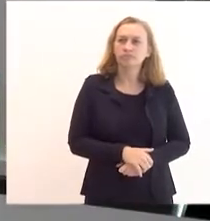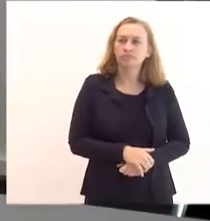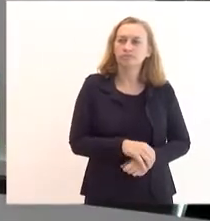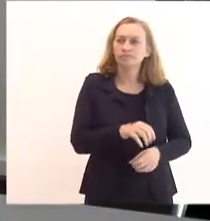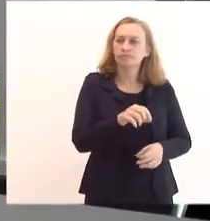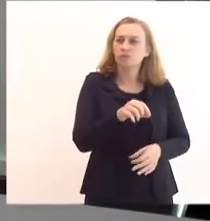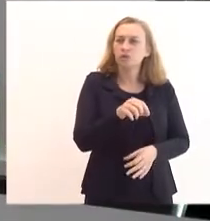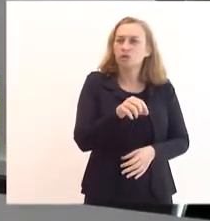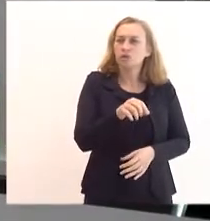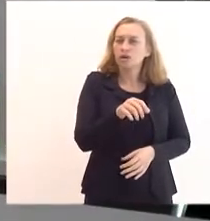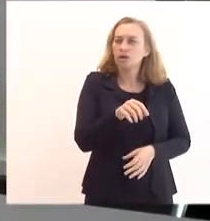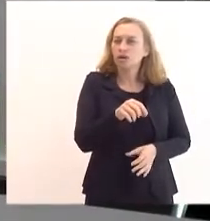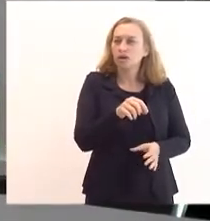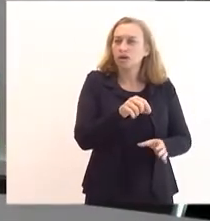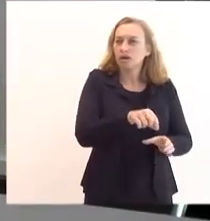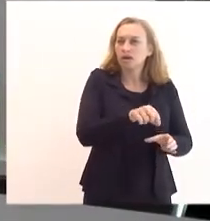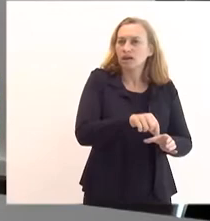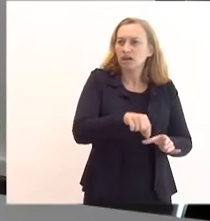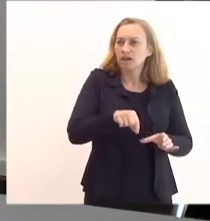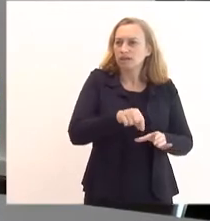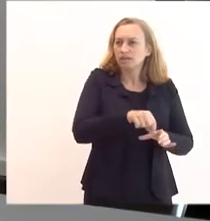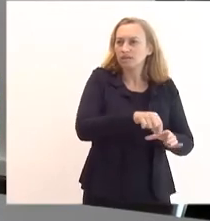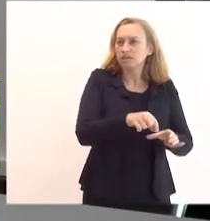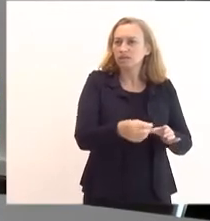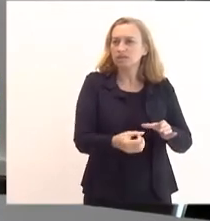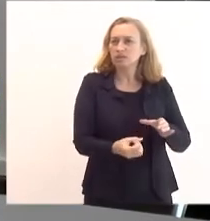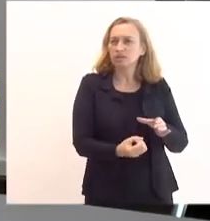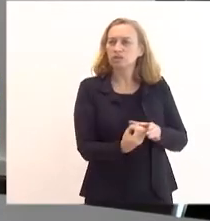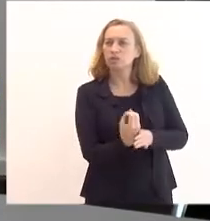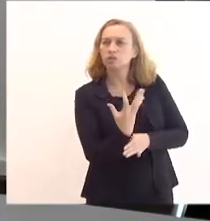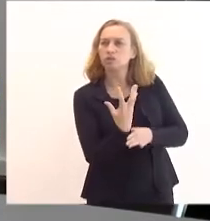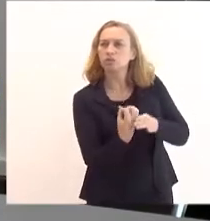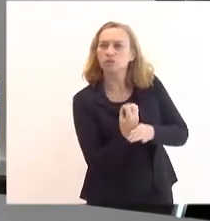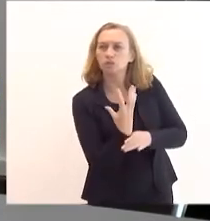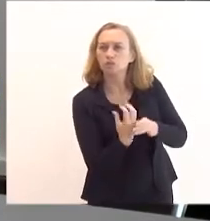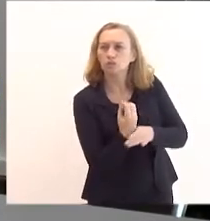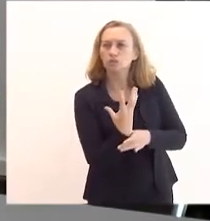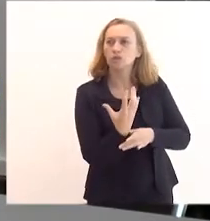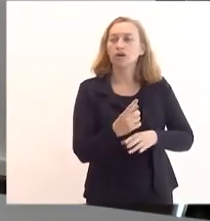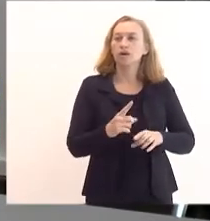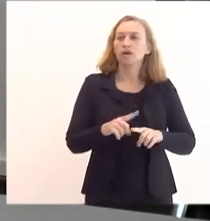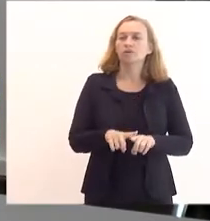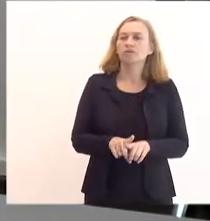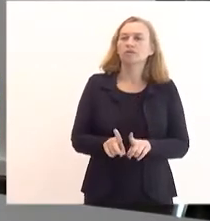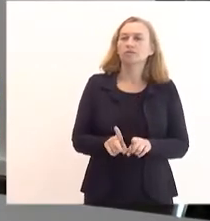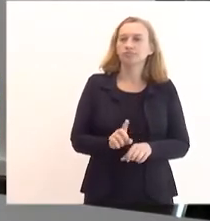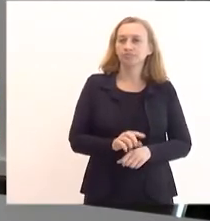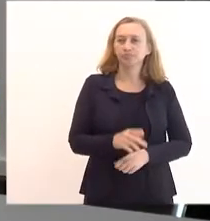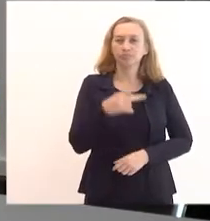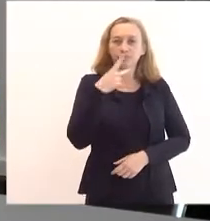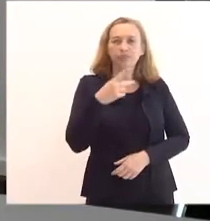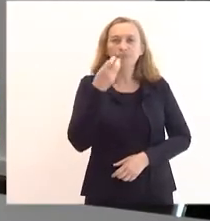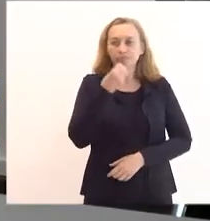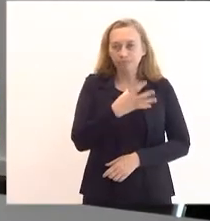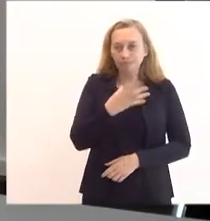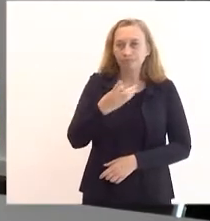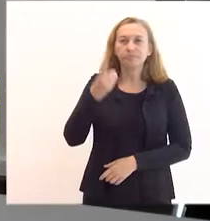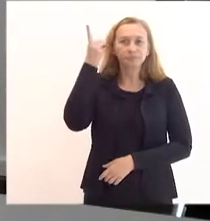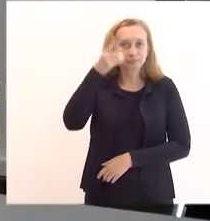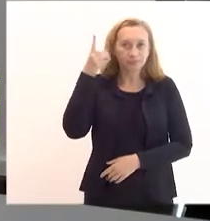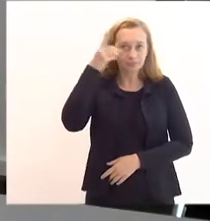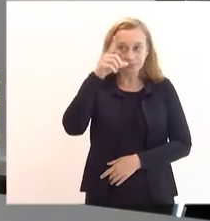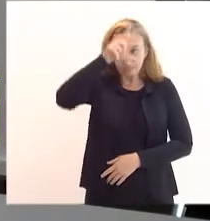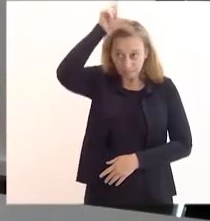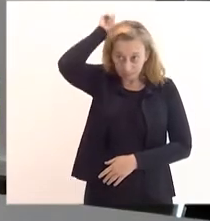óleo. E aí, a questão de colocar isso, disse bem o deputado Luiz Paulo, que fez um parecer